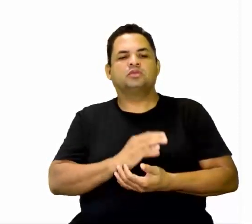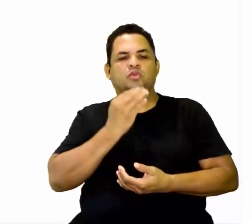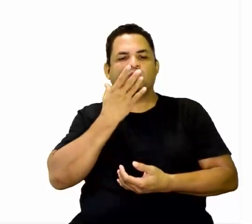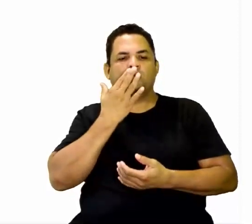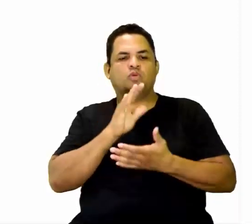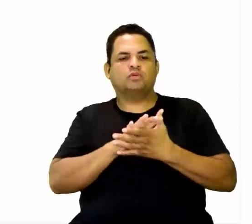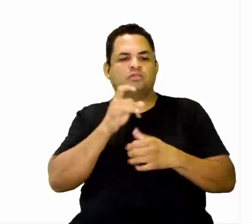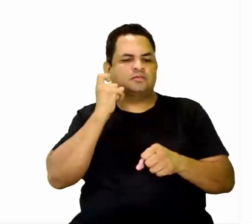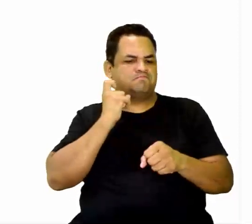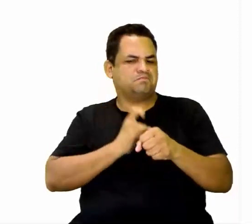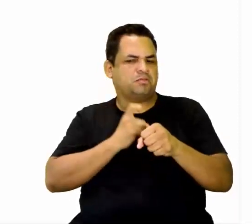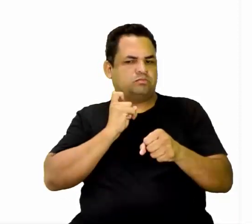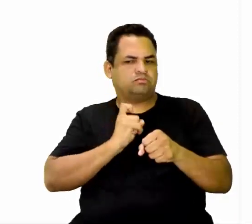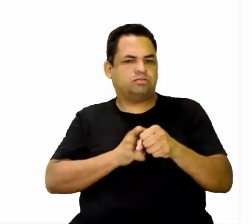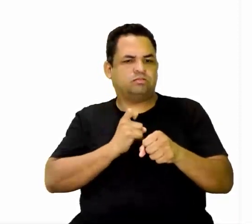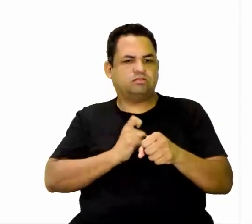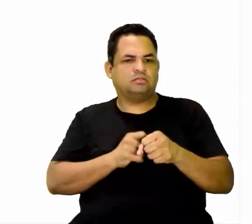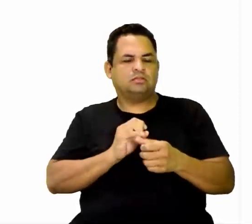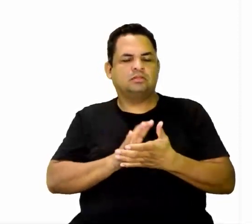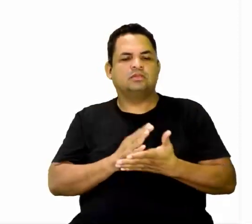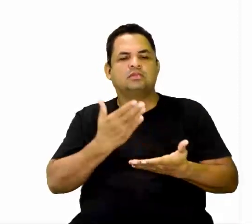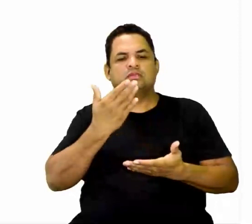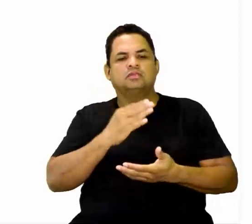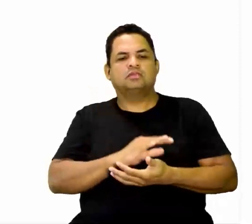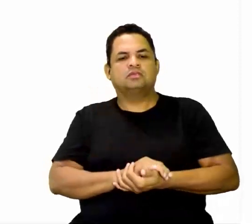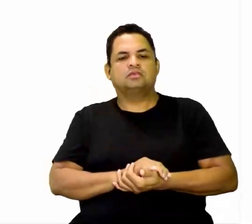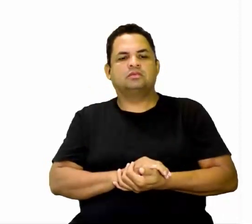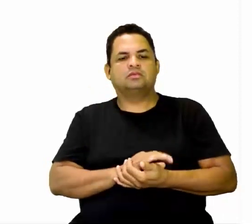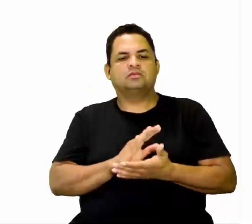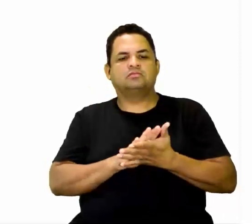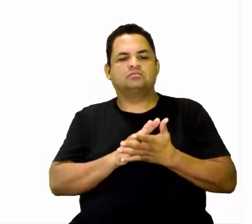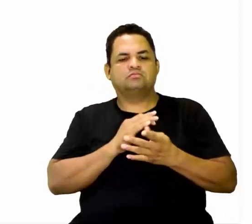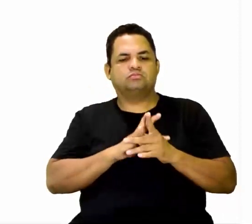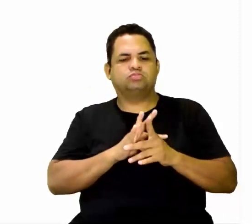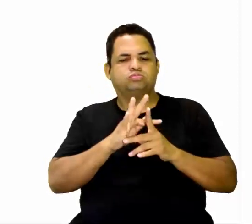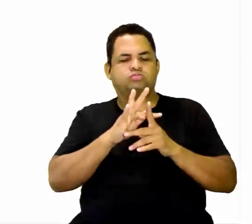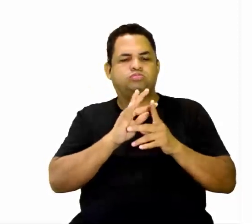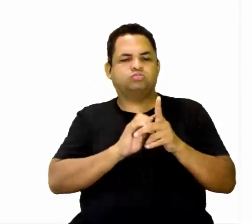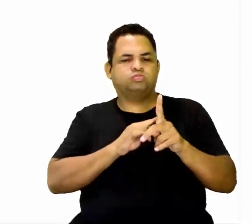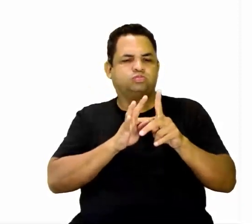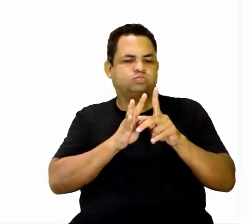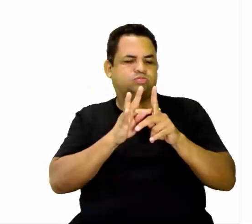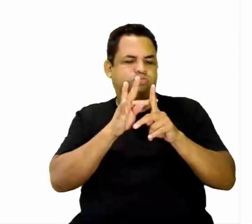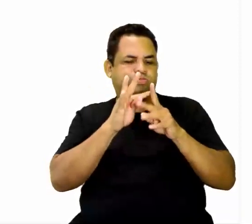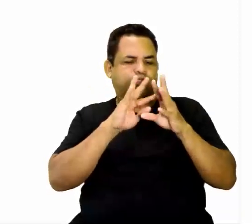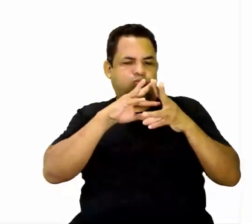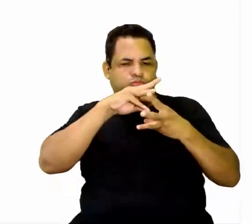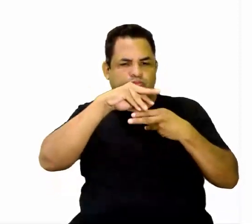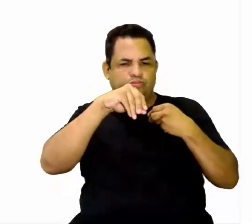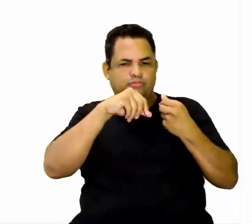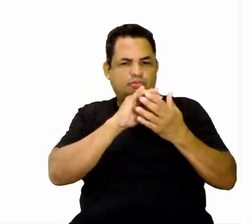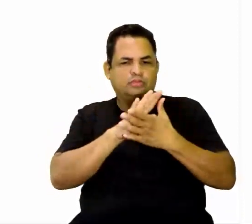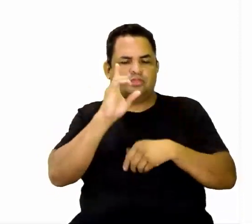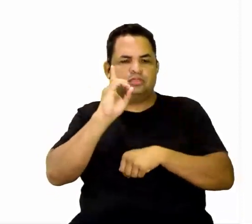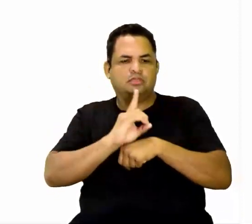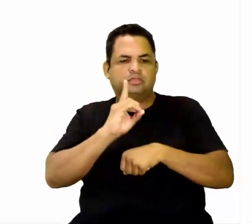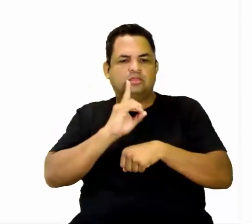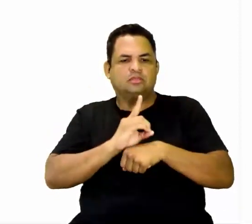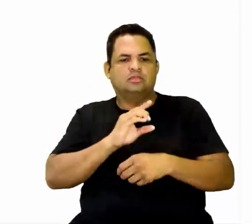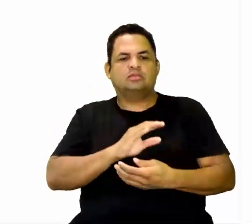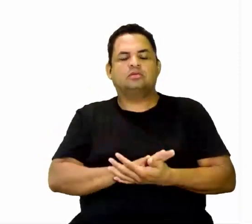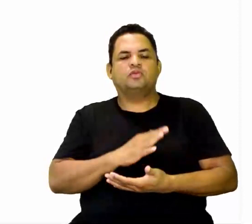e dureza. Letra C, ponto de fusão e densidade. Letra